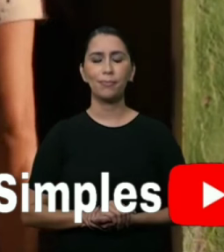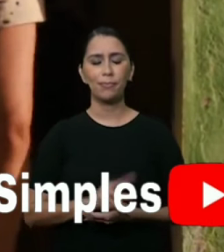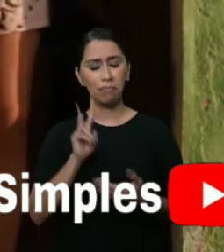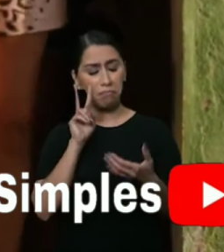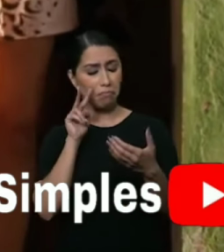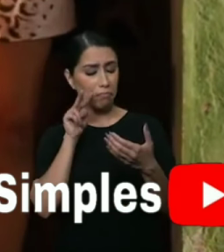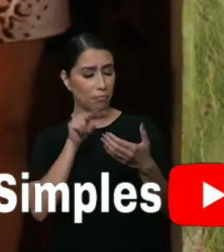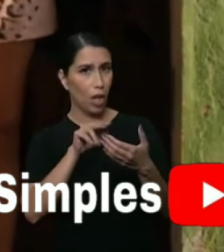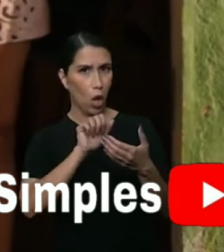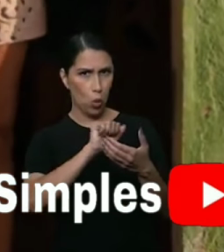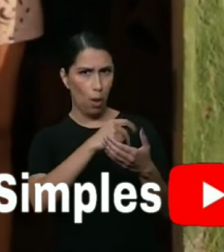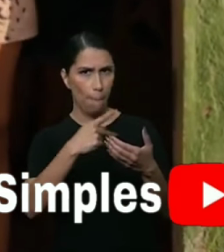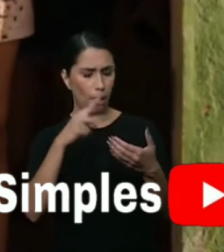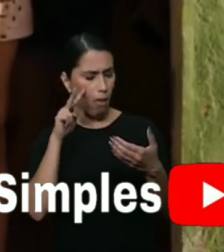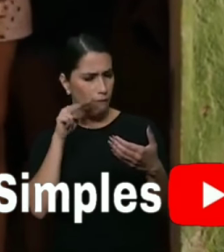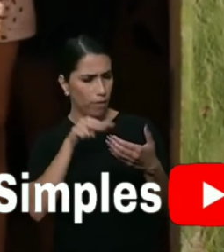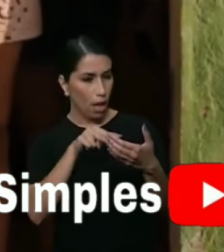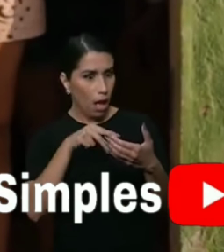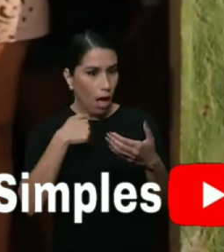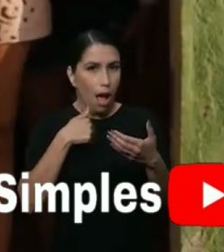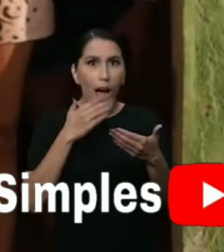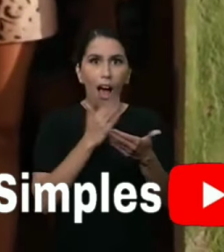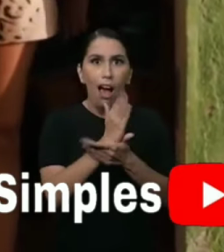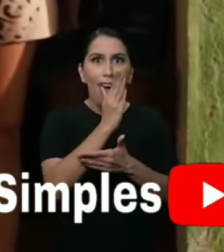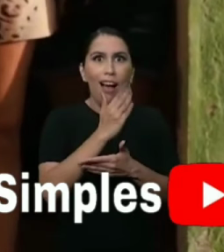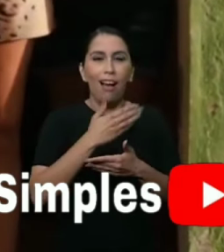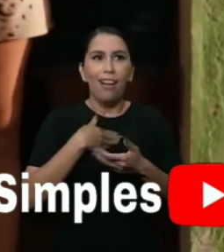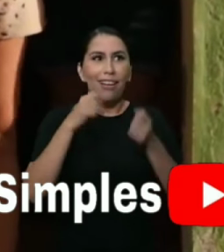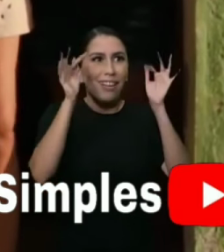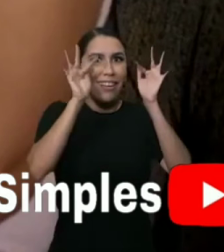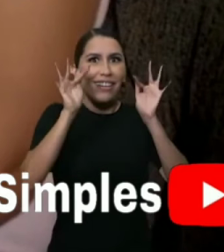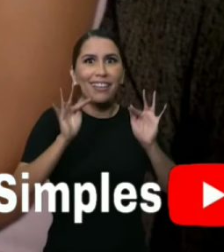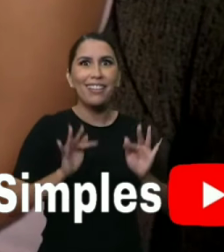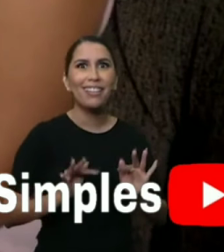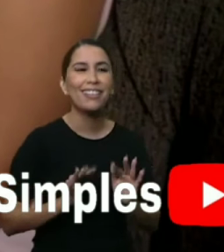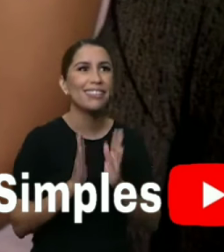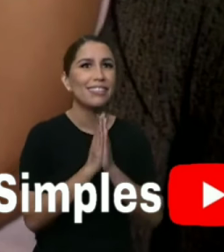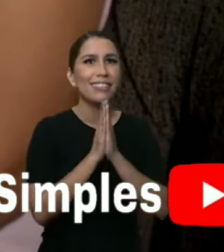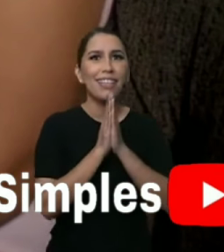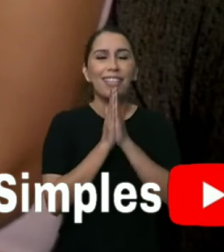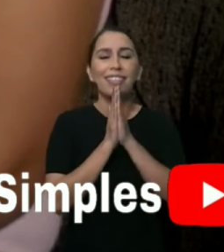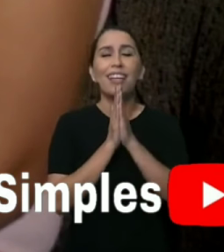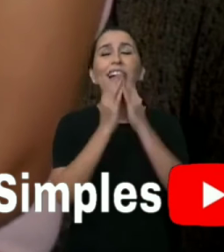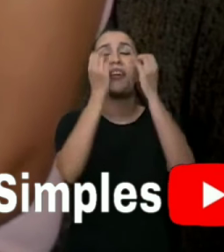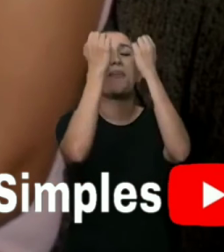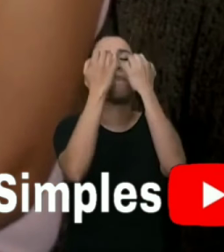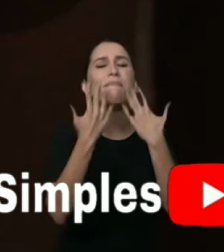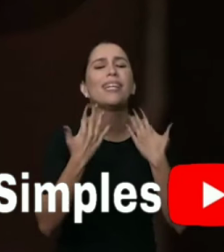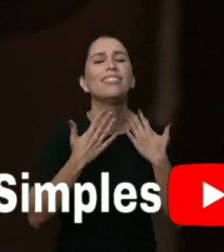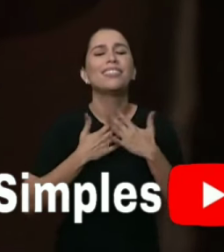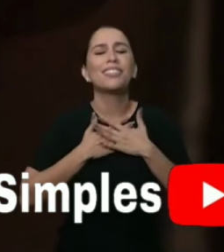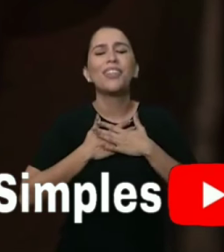Quando eu olhei que tinha sido aprovado, eu não tinha acreditado. Foi uma benção. Ajudou bastante. Bastante